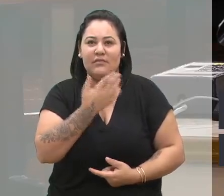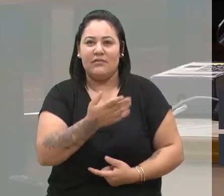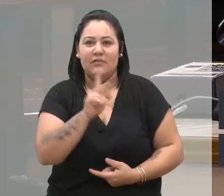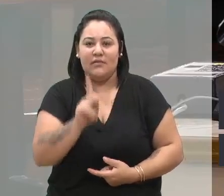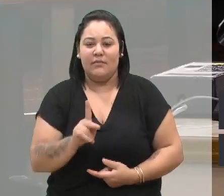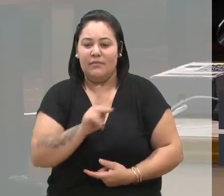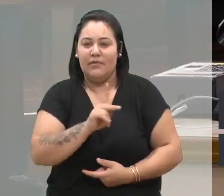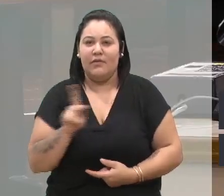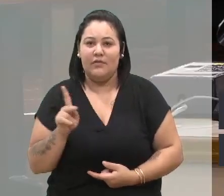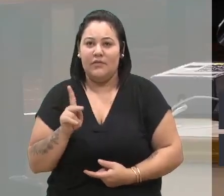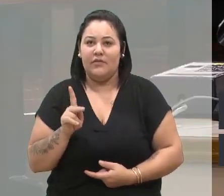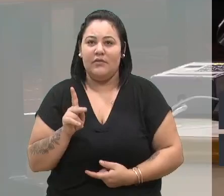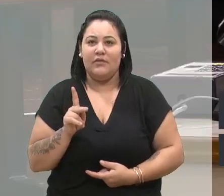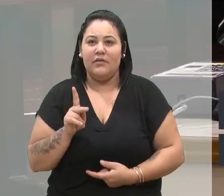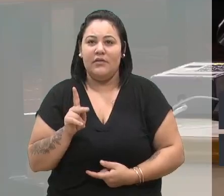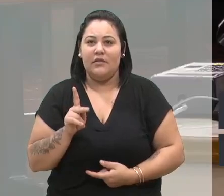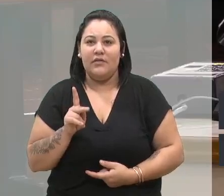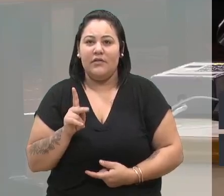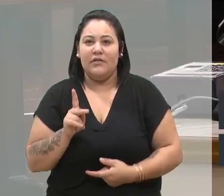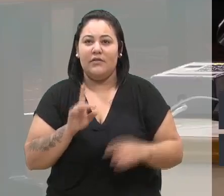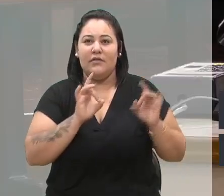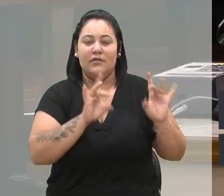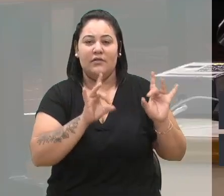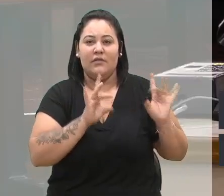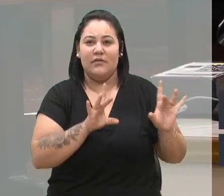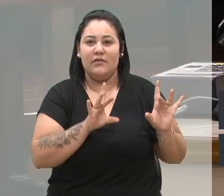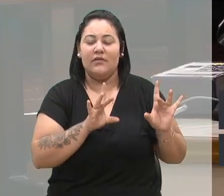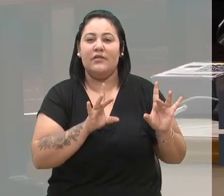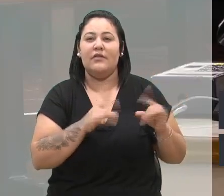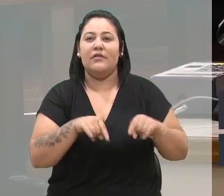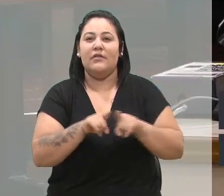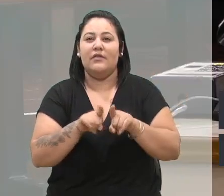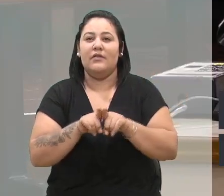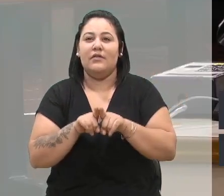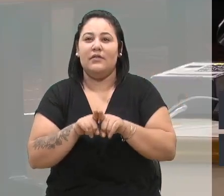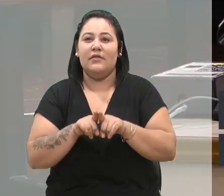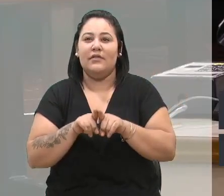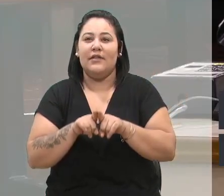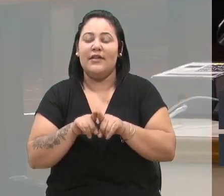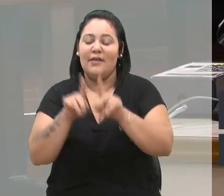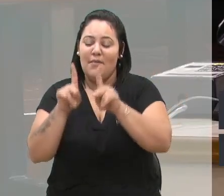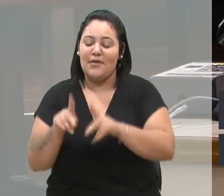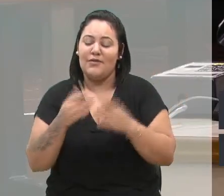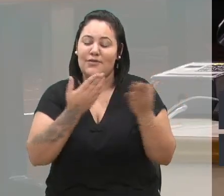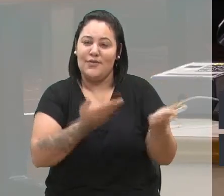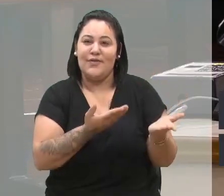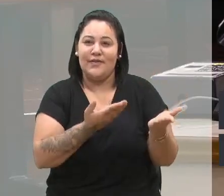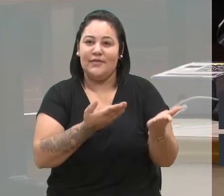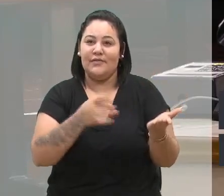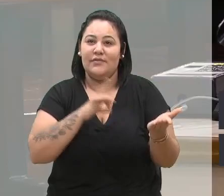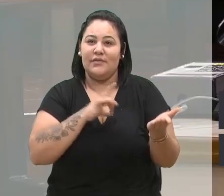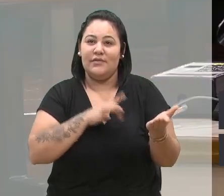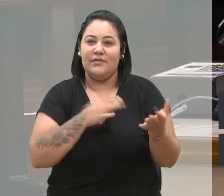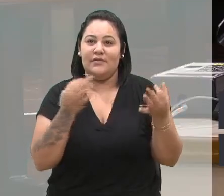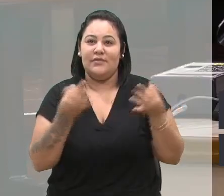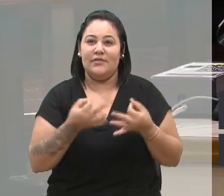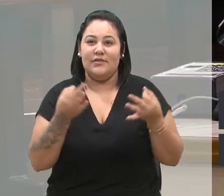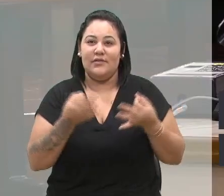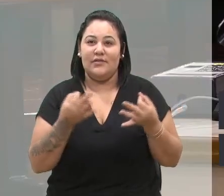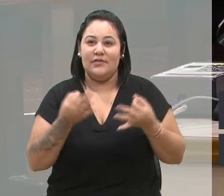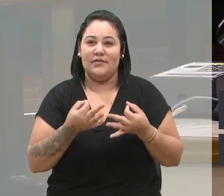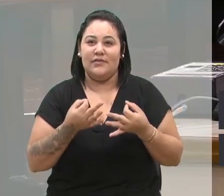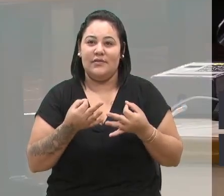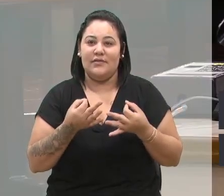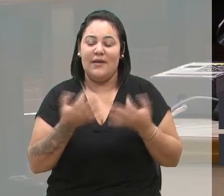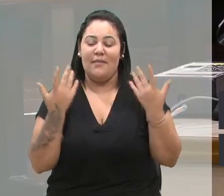da maneira que o senhor tem um carinho especial para o ser humano. Continua sendo essa pessoa que eu tenho certeza que o senhor vai muito longe, e parabéns por